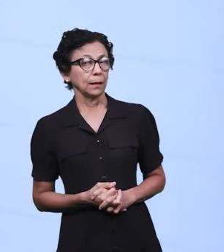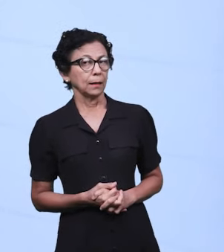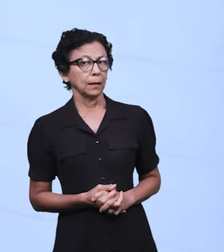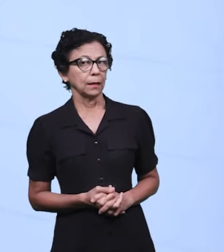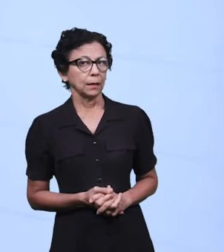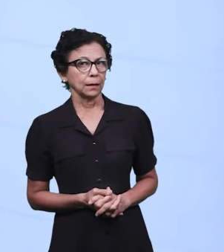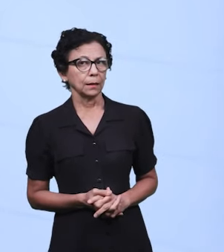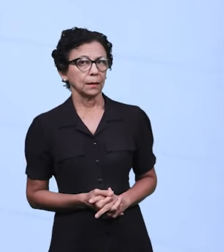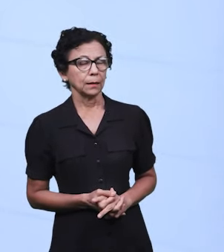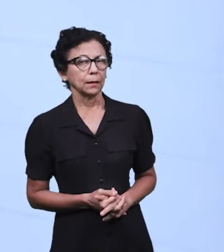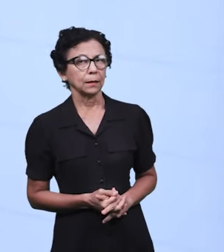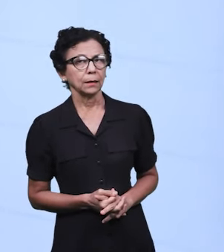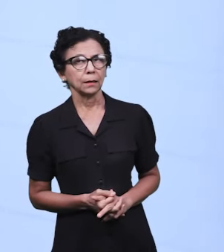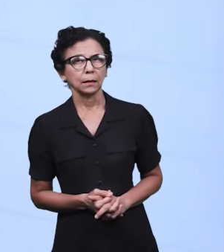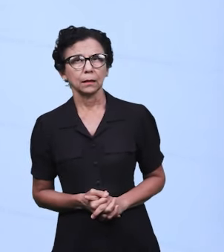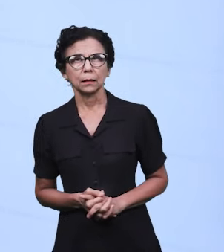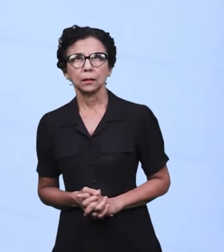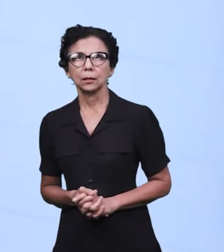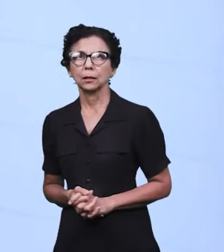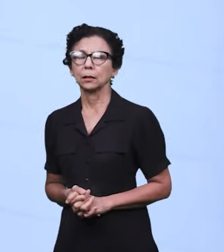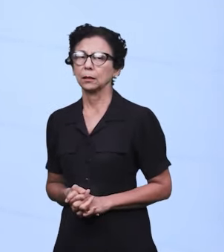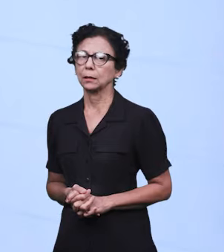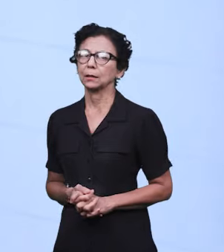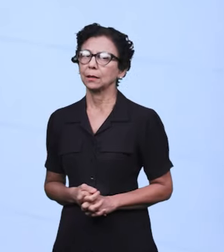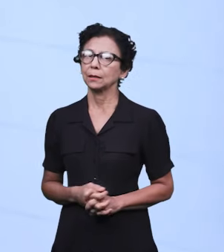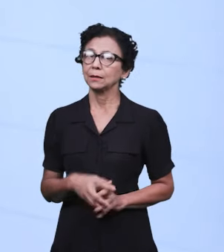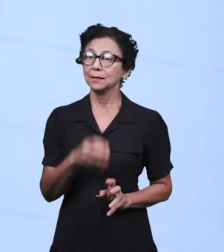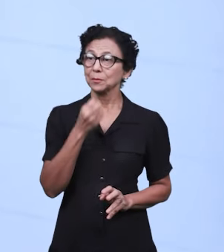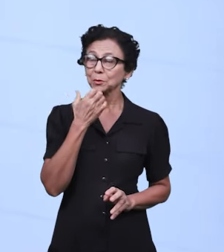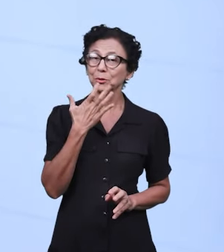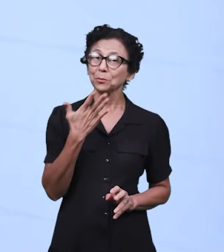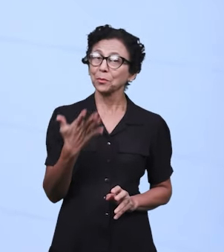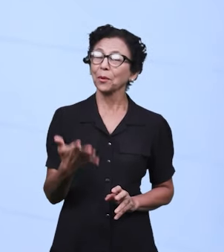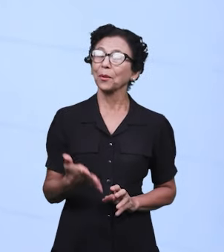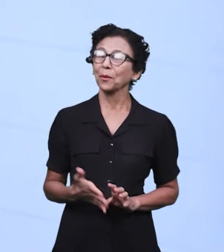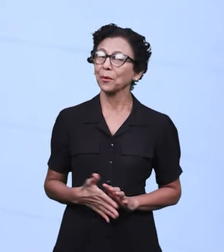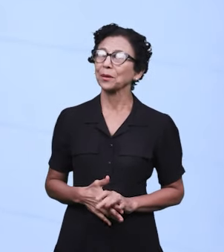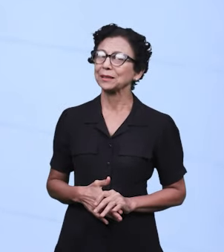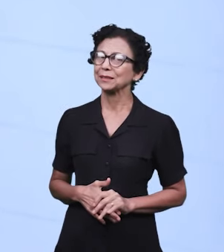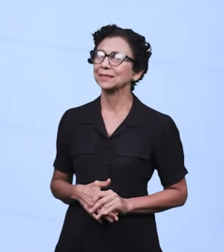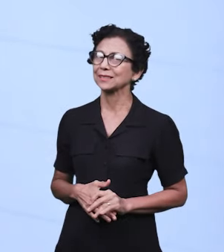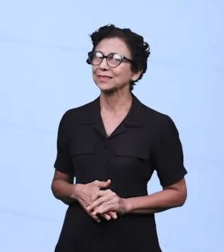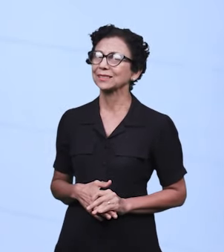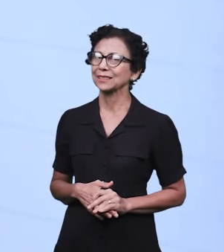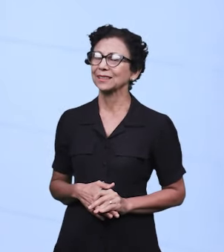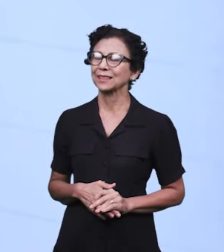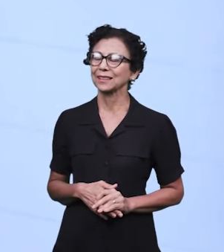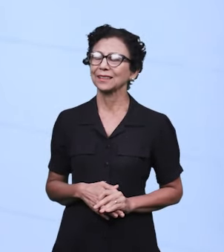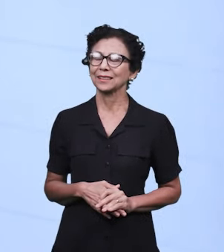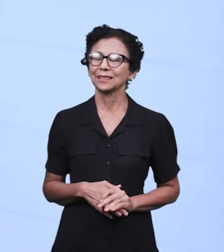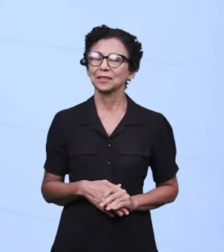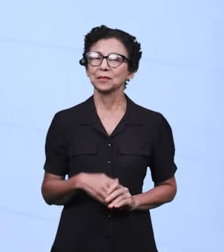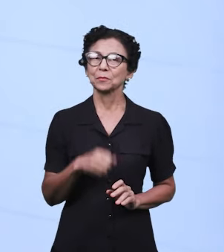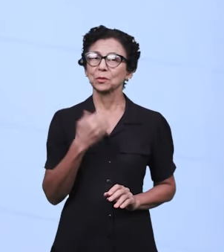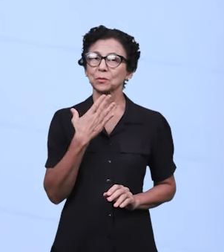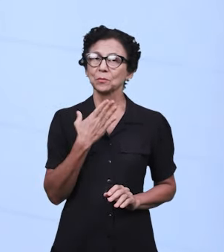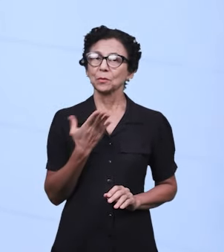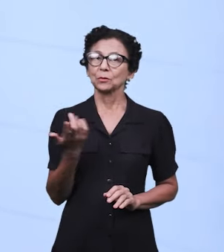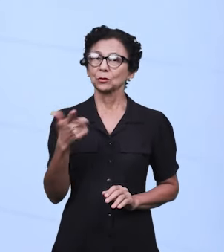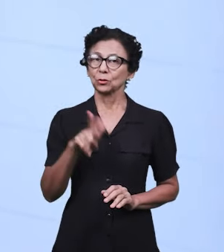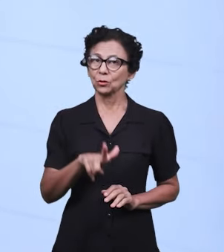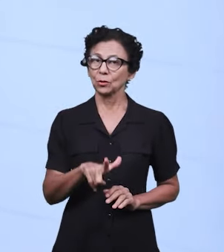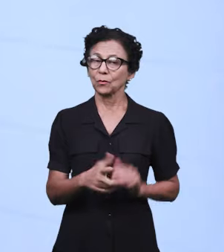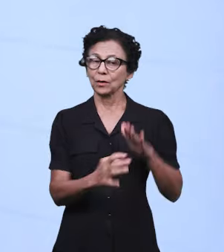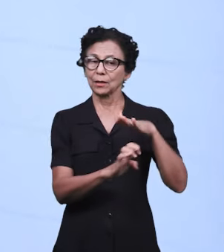com muito bons olhos, né, doutor Rodrigo? Claro. A gente vou voltar a dizer aqui, as empresas